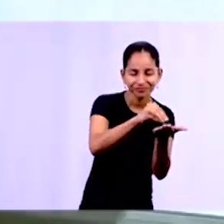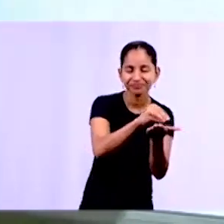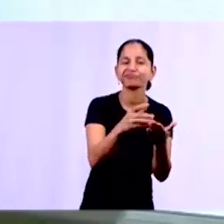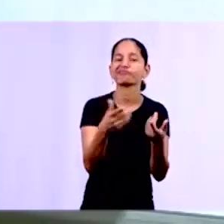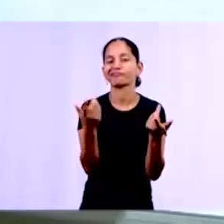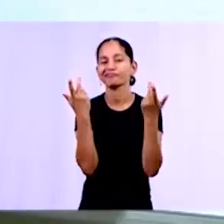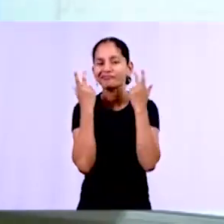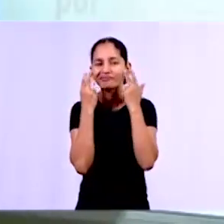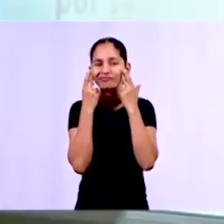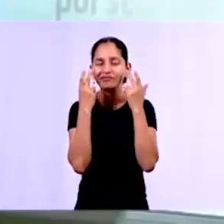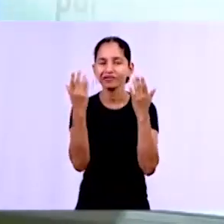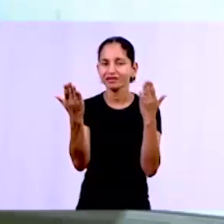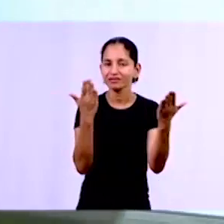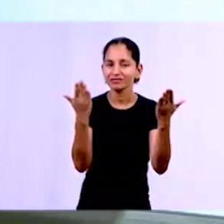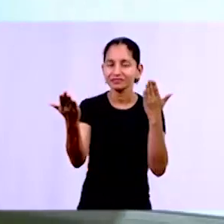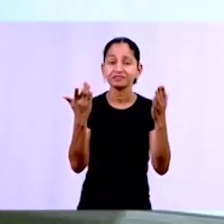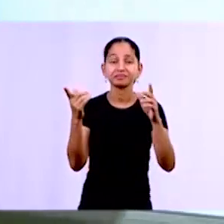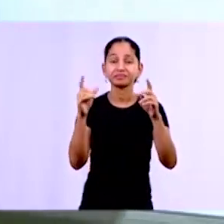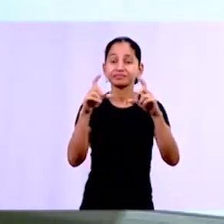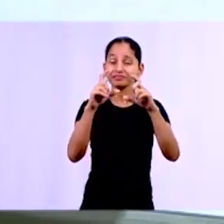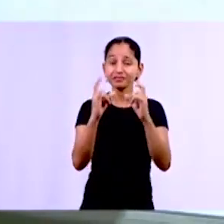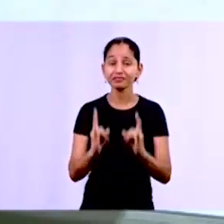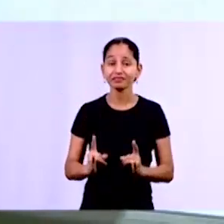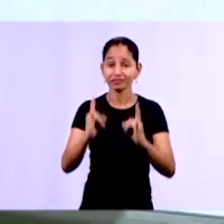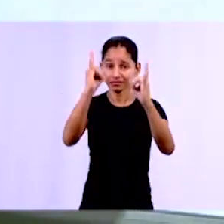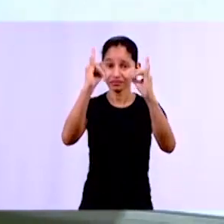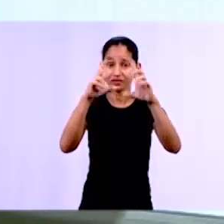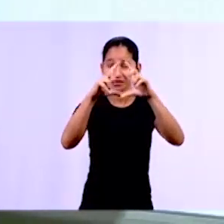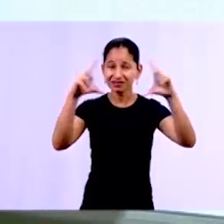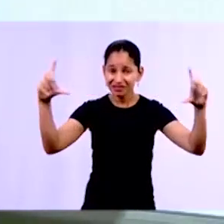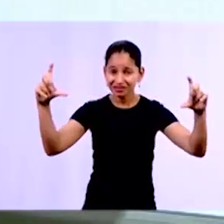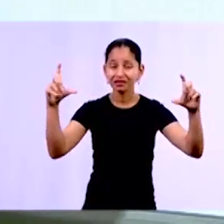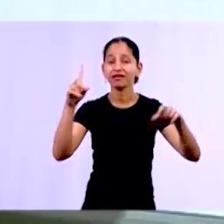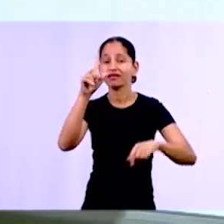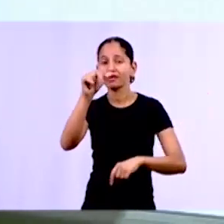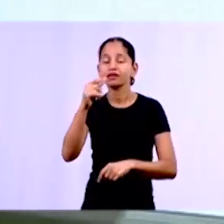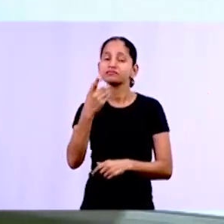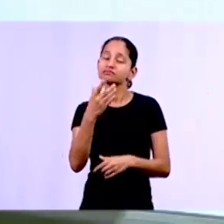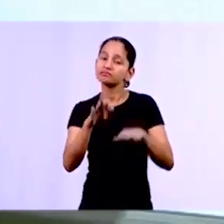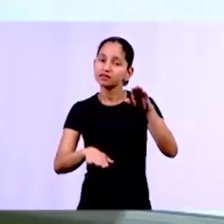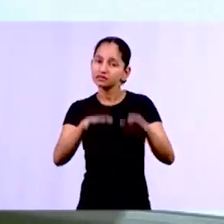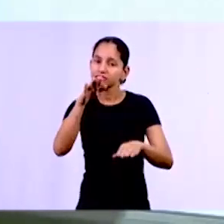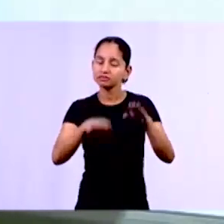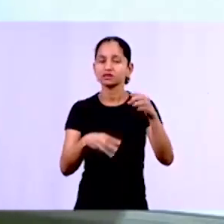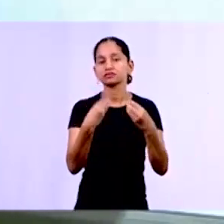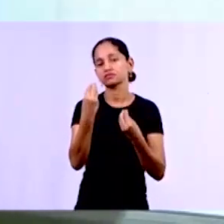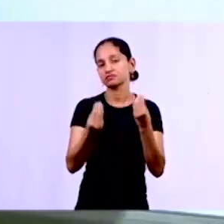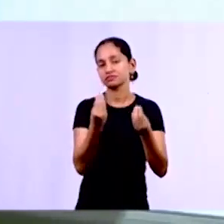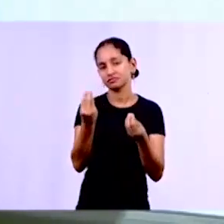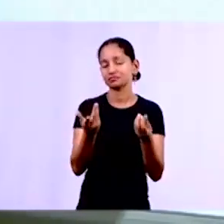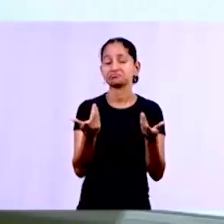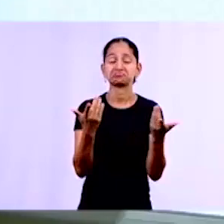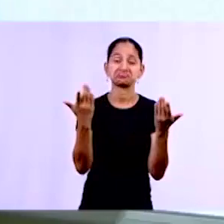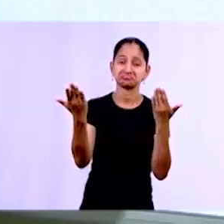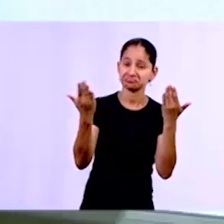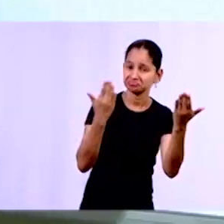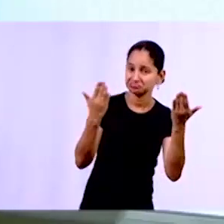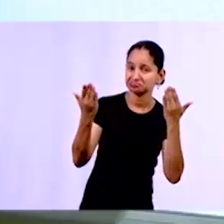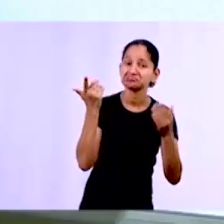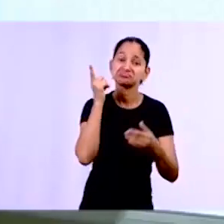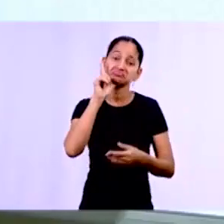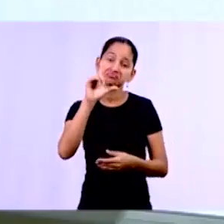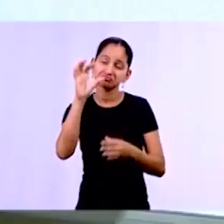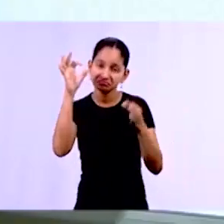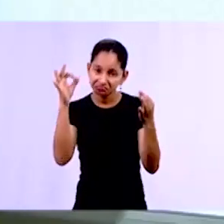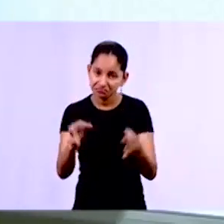supercomputadores, quer dizer, uma coisa do tamanho de uma sala dessa, para simular o que um cérebro de 1,5 kg faz. Então, vocês veem quão eficiente é o